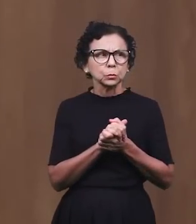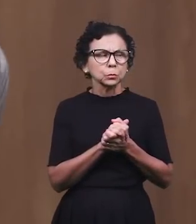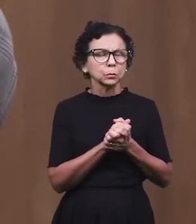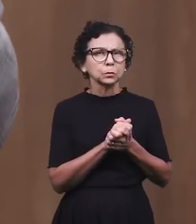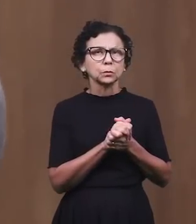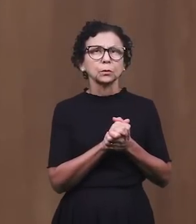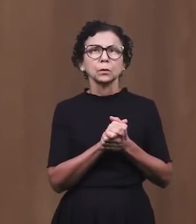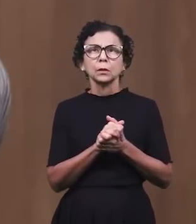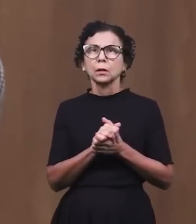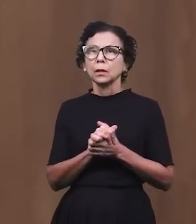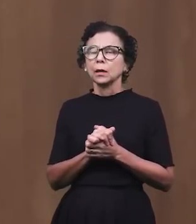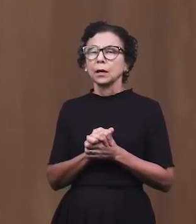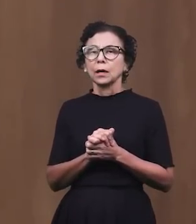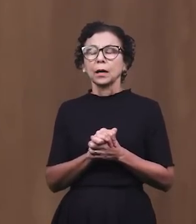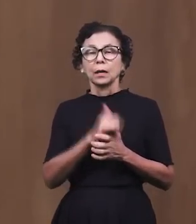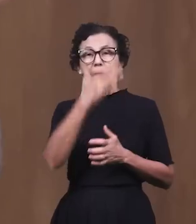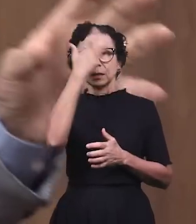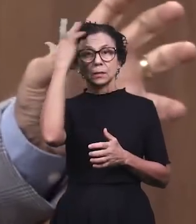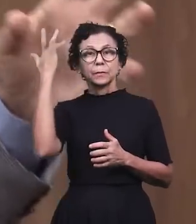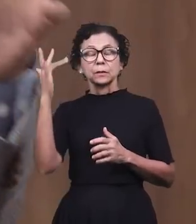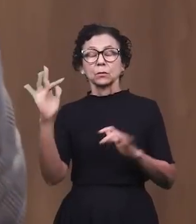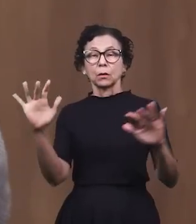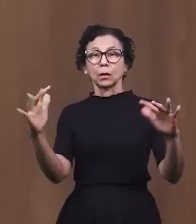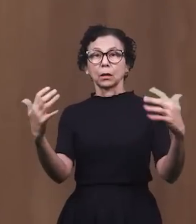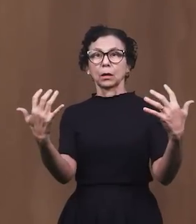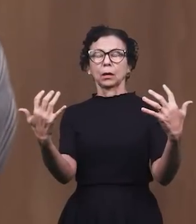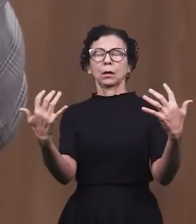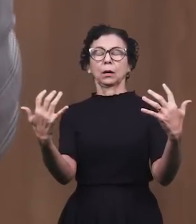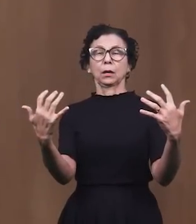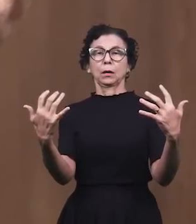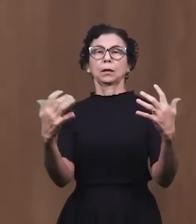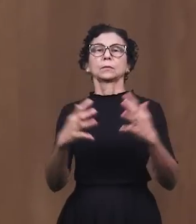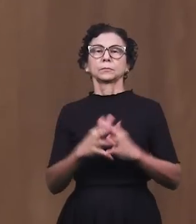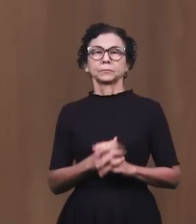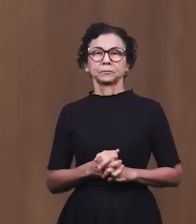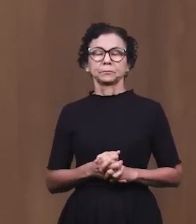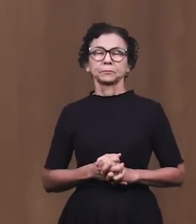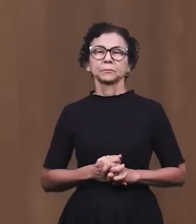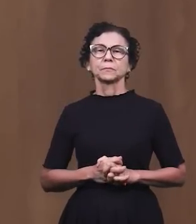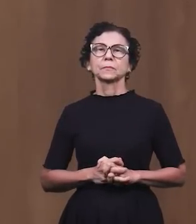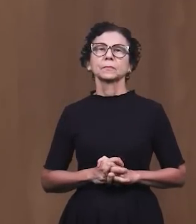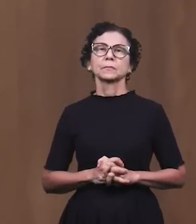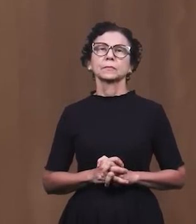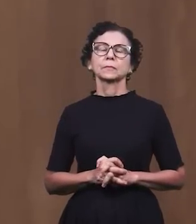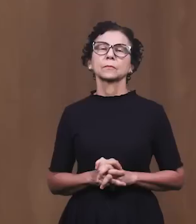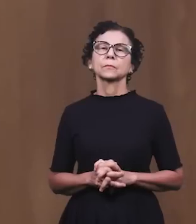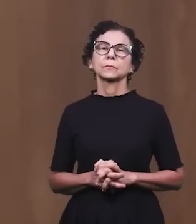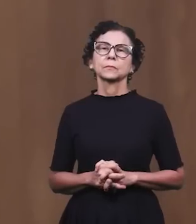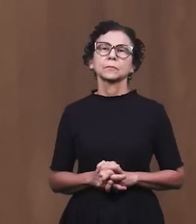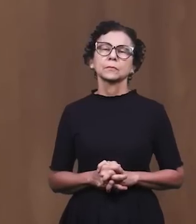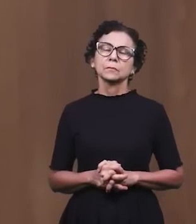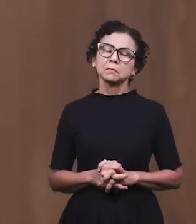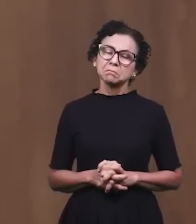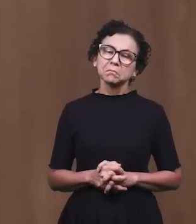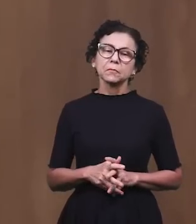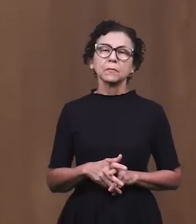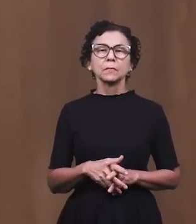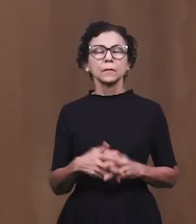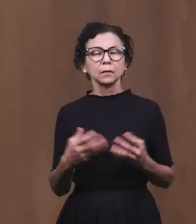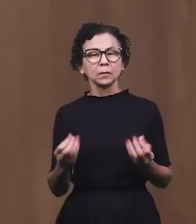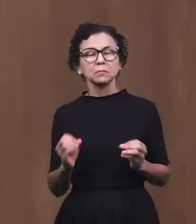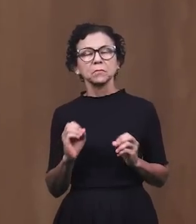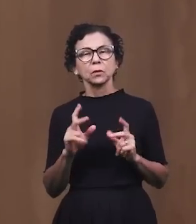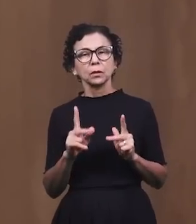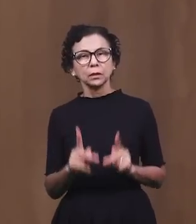aquilo. E foi o centro da mensagem foi esse. Bom, todo mundo foi